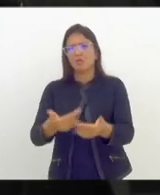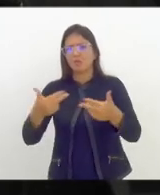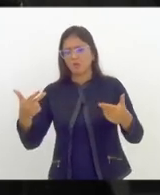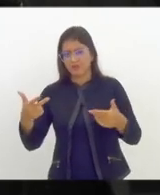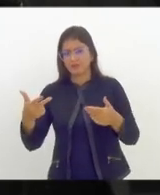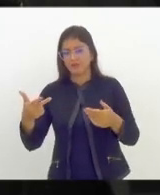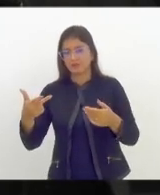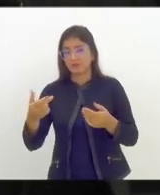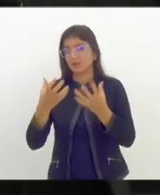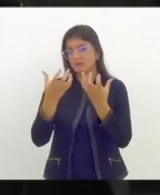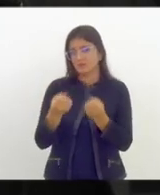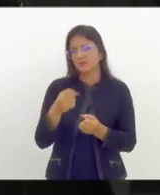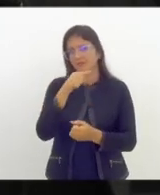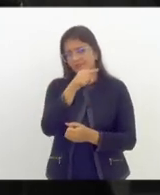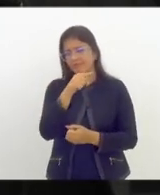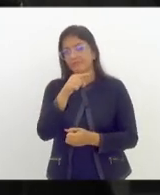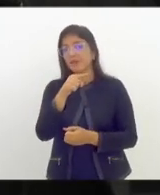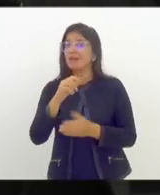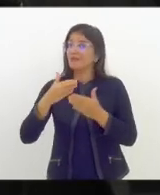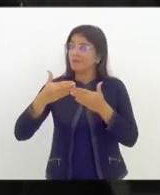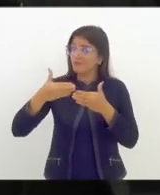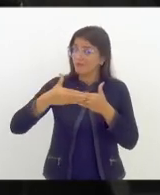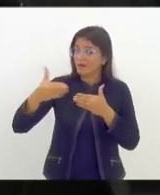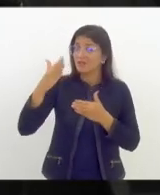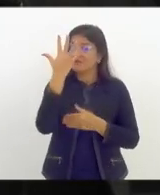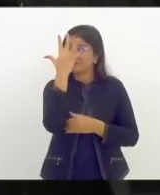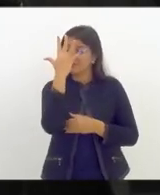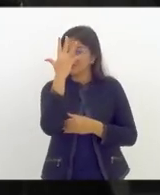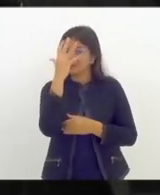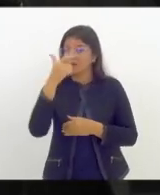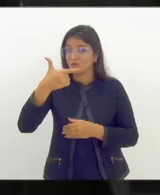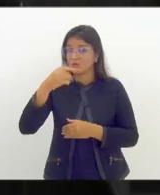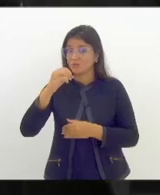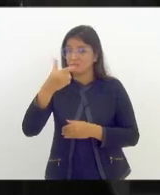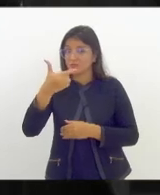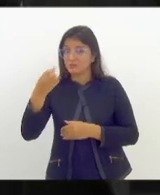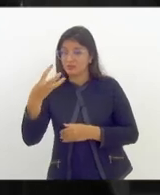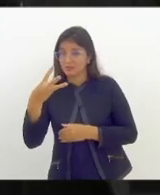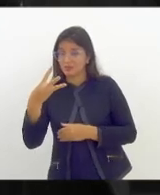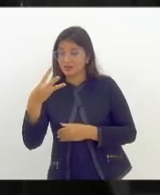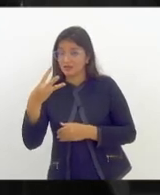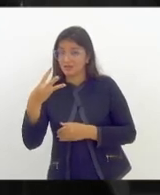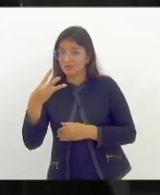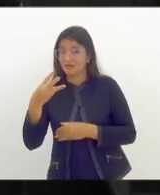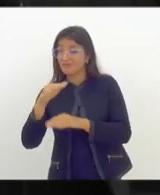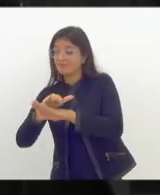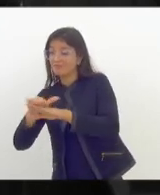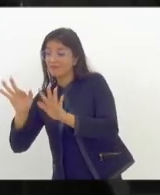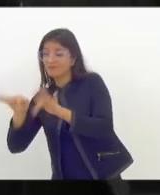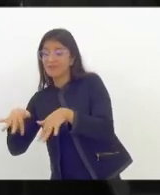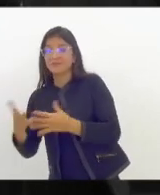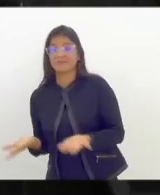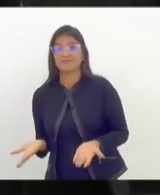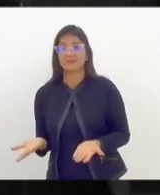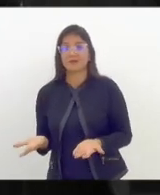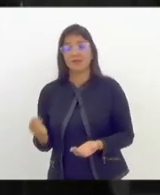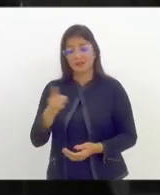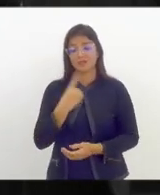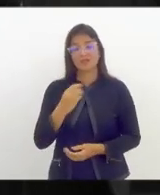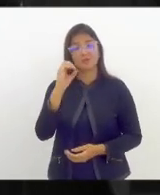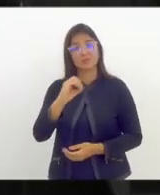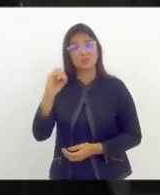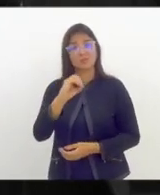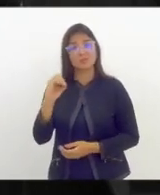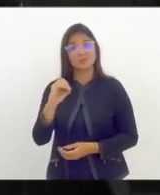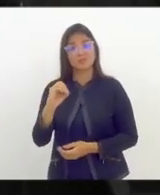em fevereiro de 2023. Nós estamos no mês de outubro de 2022. Ela vai expirar, portanto, daqui a menos